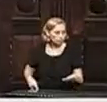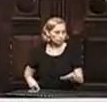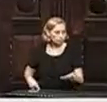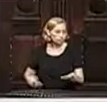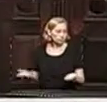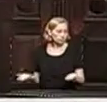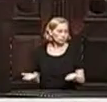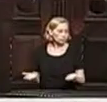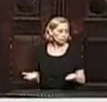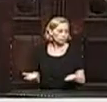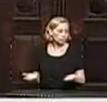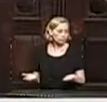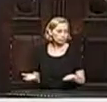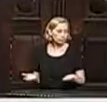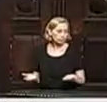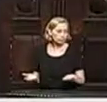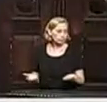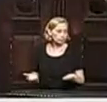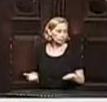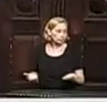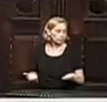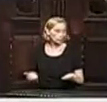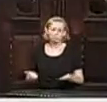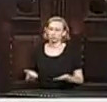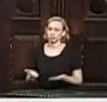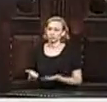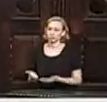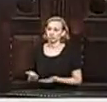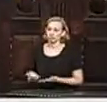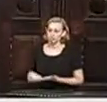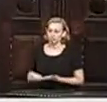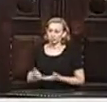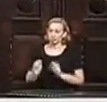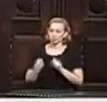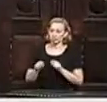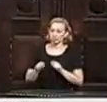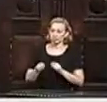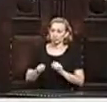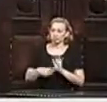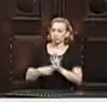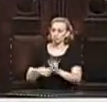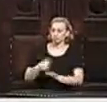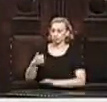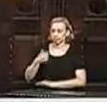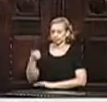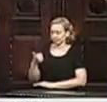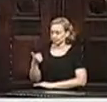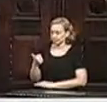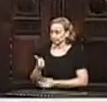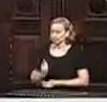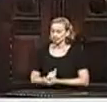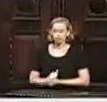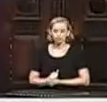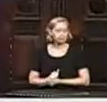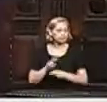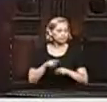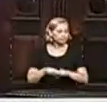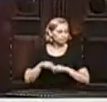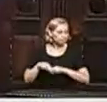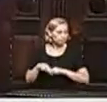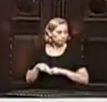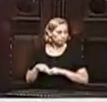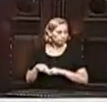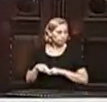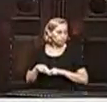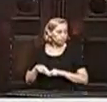ioiô, de onde entram e saem presidentes ao critério do arranjo político do momento. Por isso, são temas